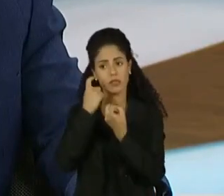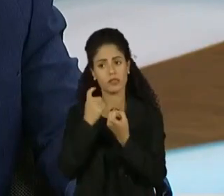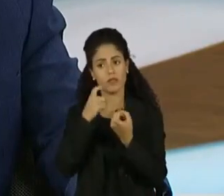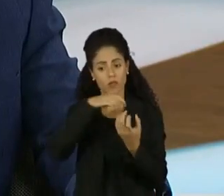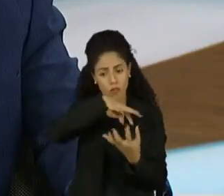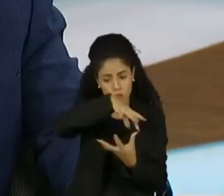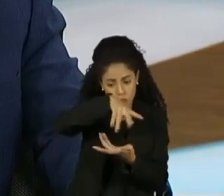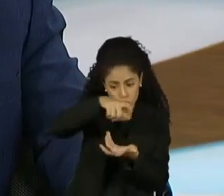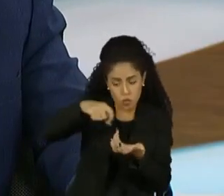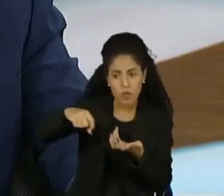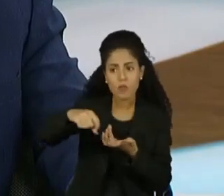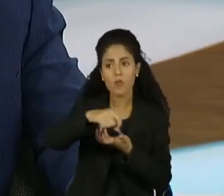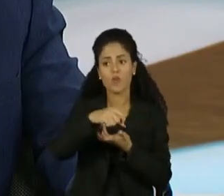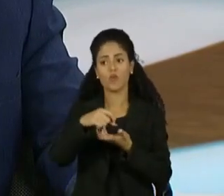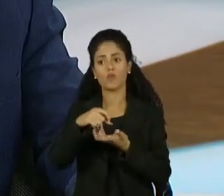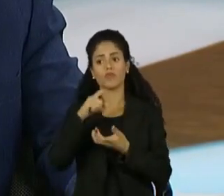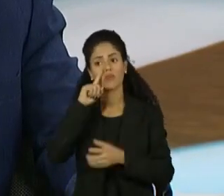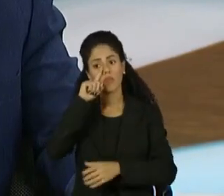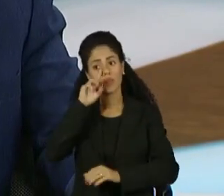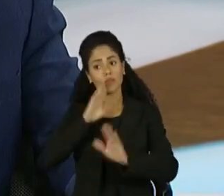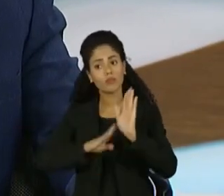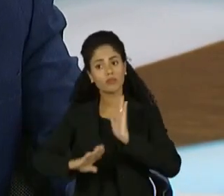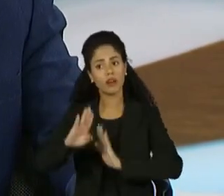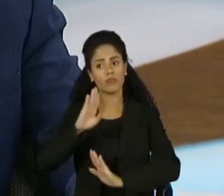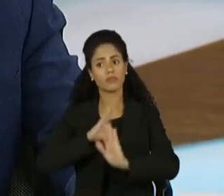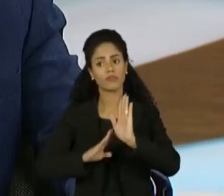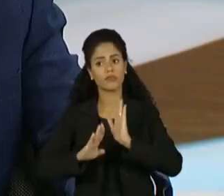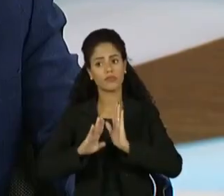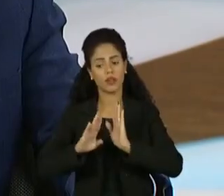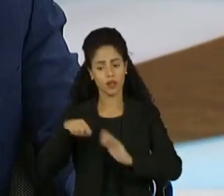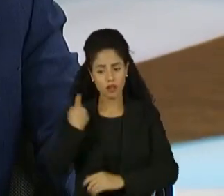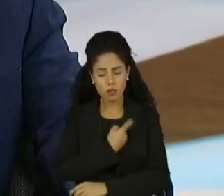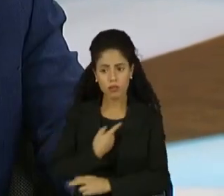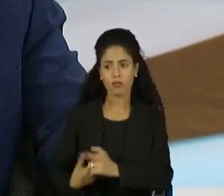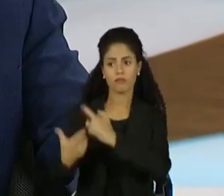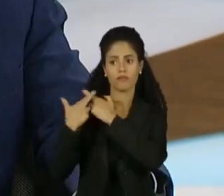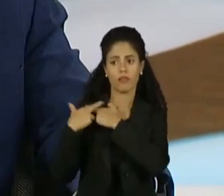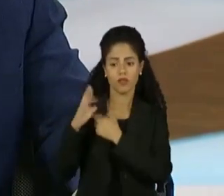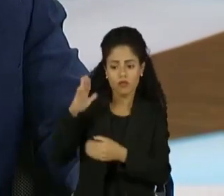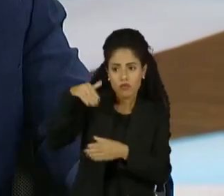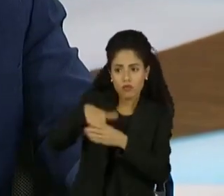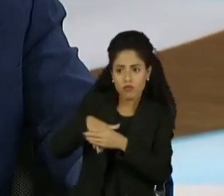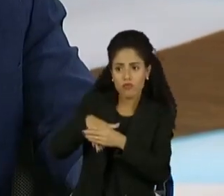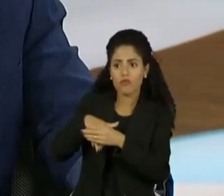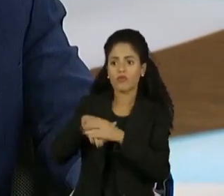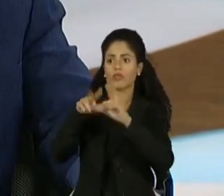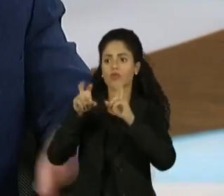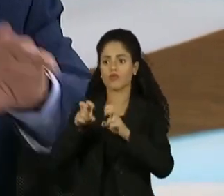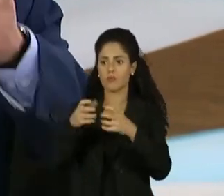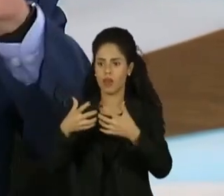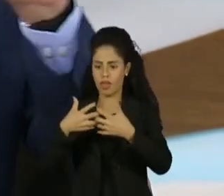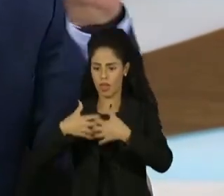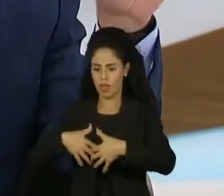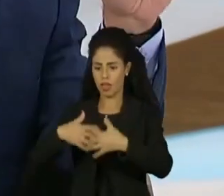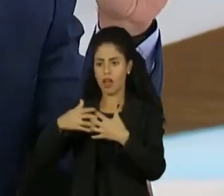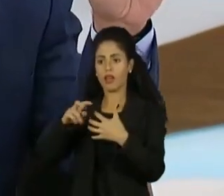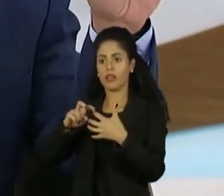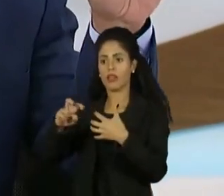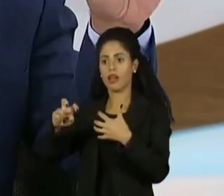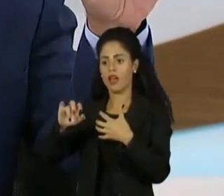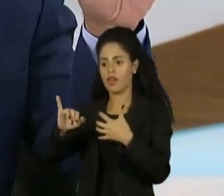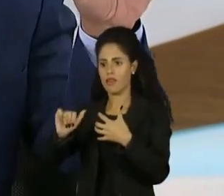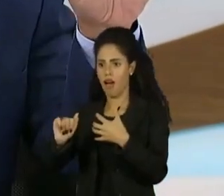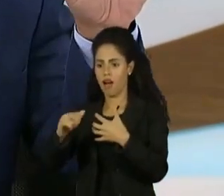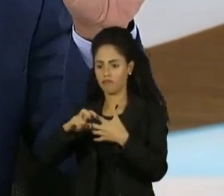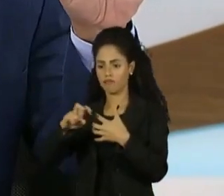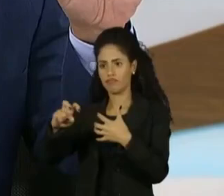mundo inteiro. Essa discussão ela precisa ser maturada. Nós temos a responsabilidade de votarmos, por exemplo, a questão da inteligência artificial, que é uma coisa